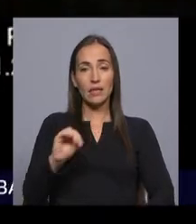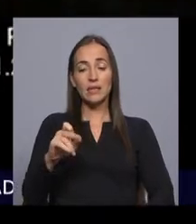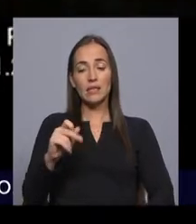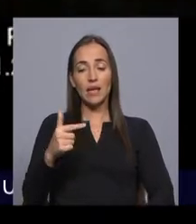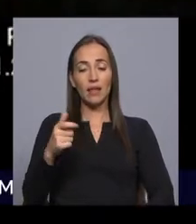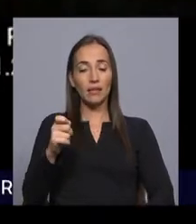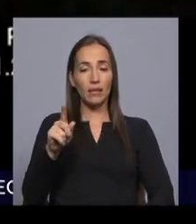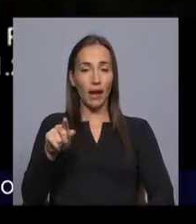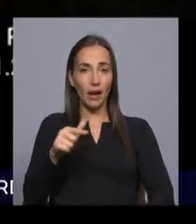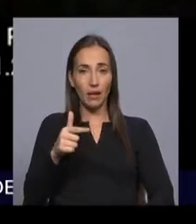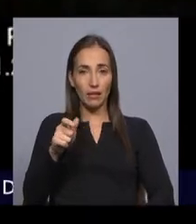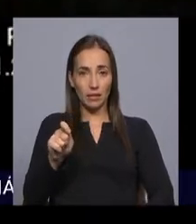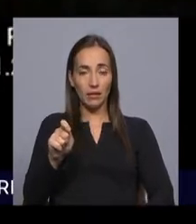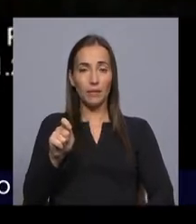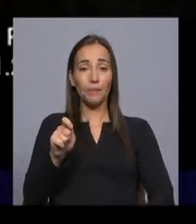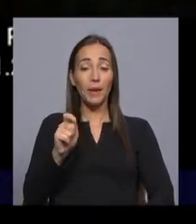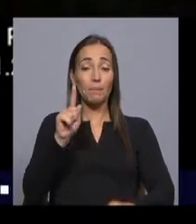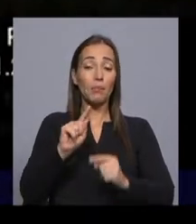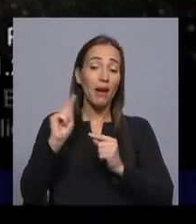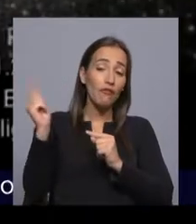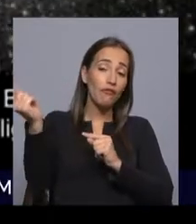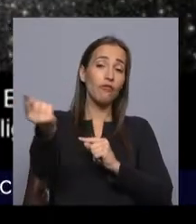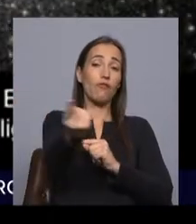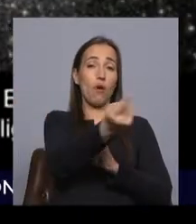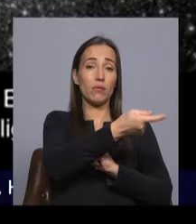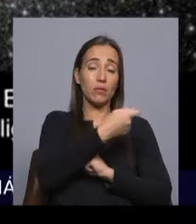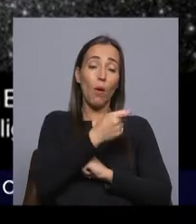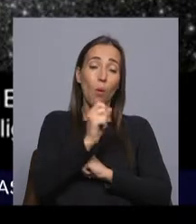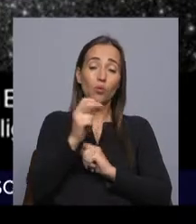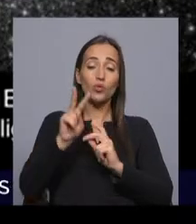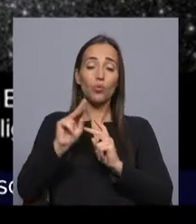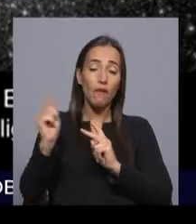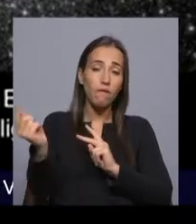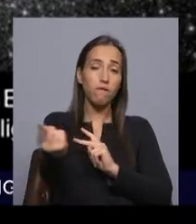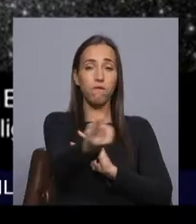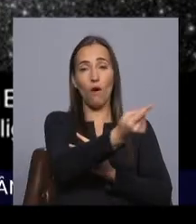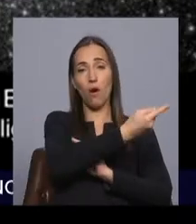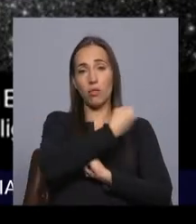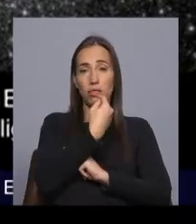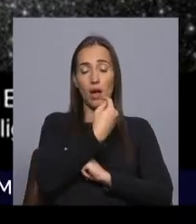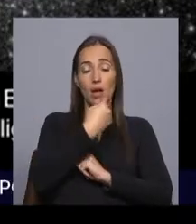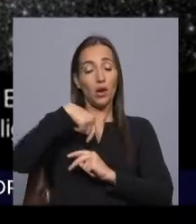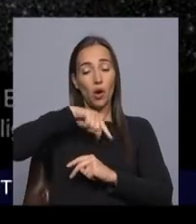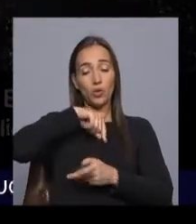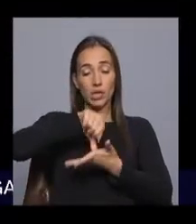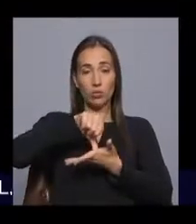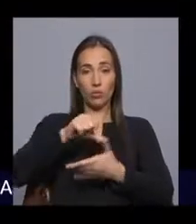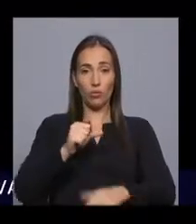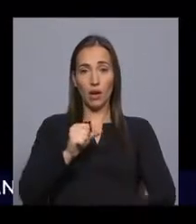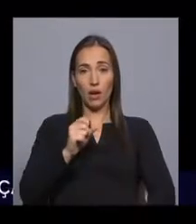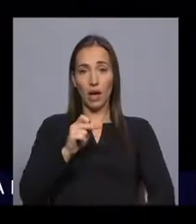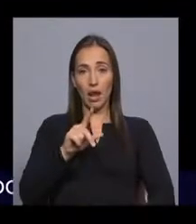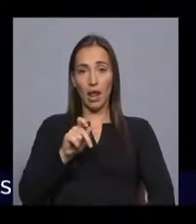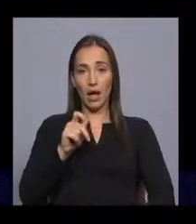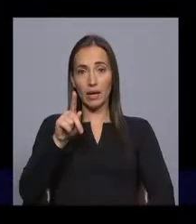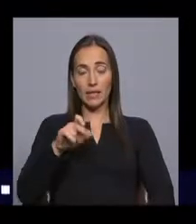a fazer a sua primeira volta, ou, eventualmente, a segunda volta, à volta da nossa galáxia da Via Láctea. Isto tem